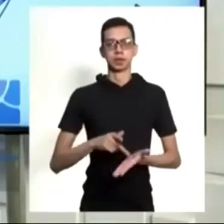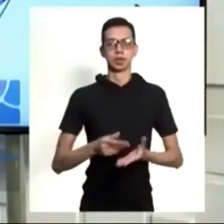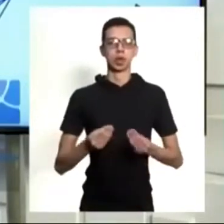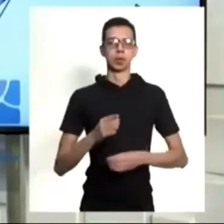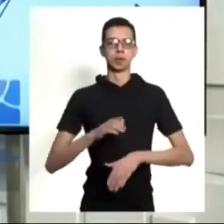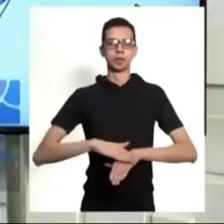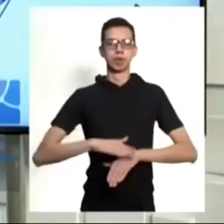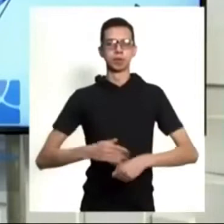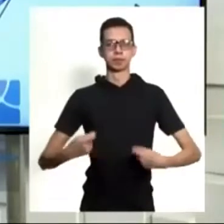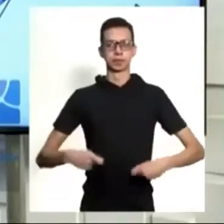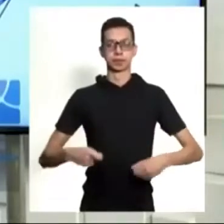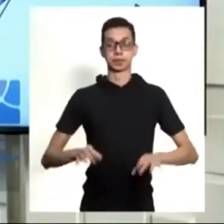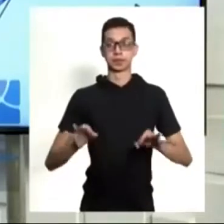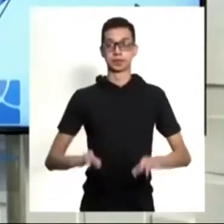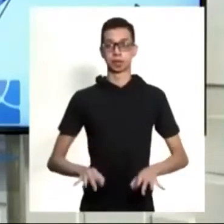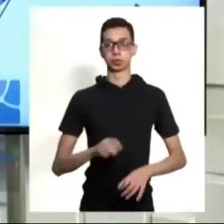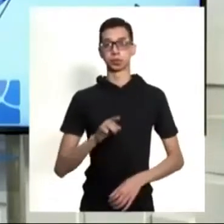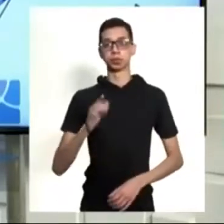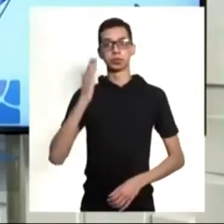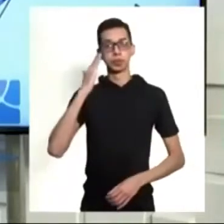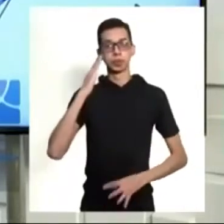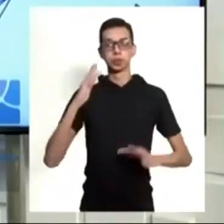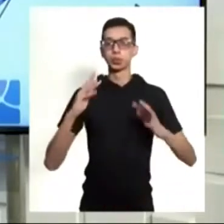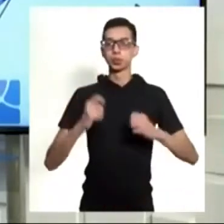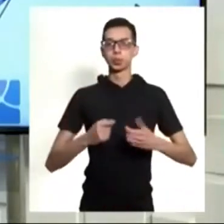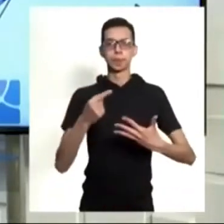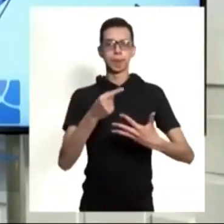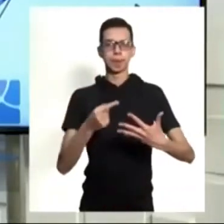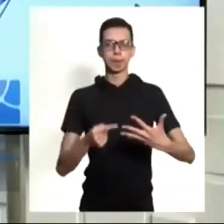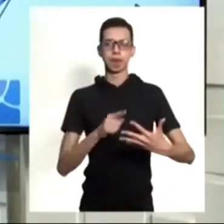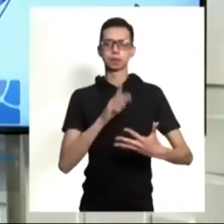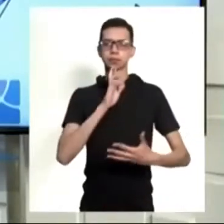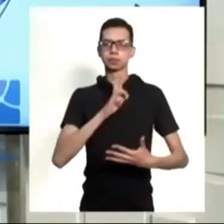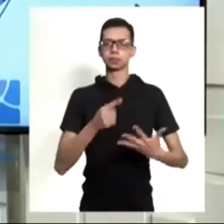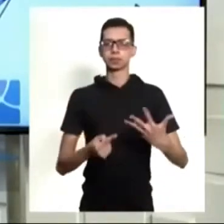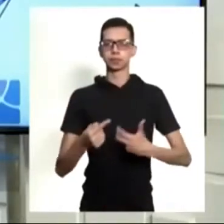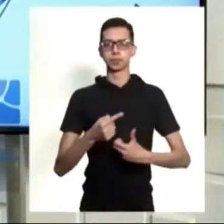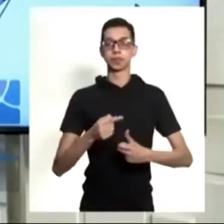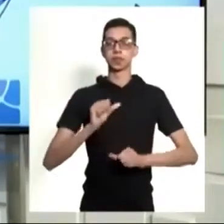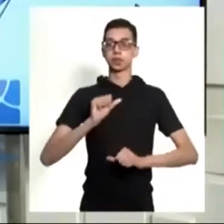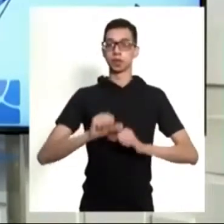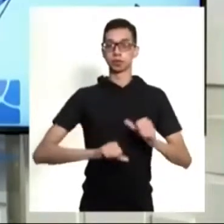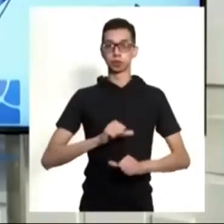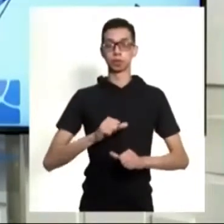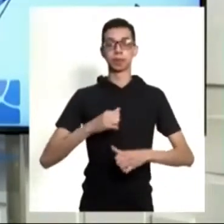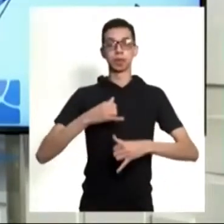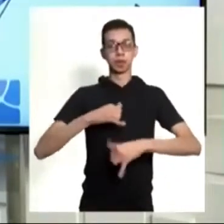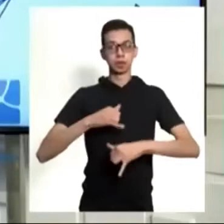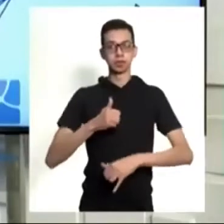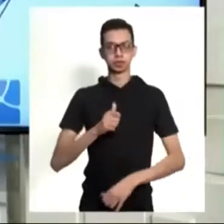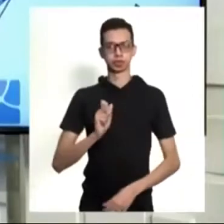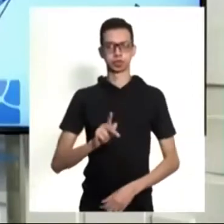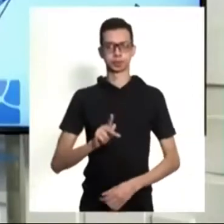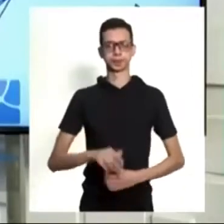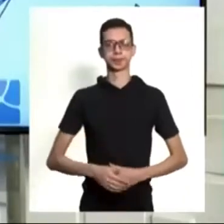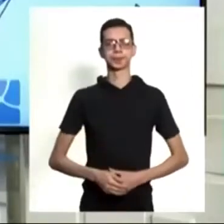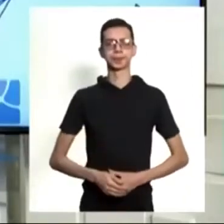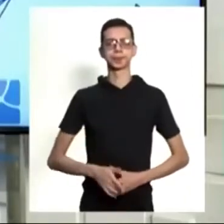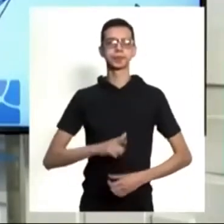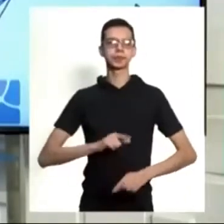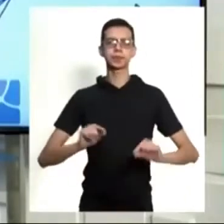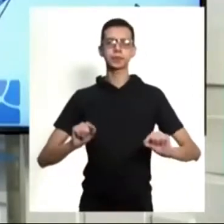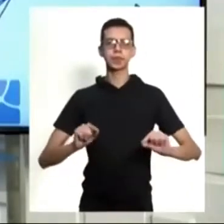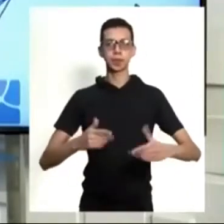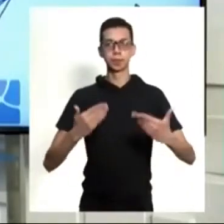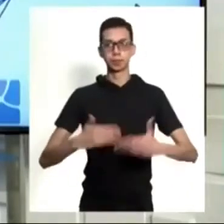fazer certinho para você matar essas questões aí que envolvem essas transformações de energia, que podem aparecer